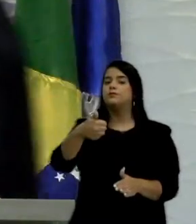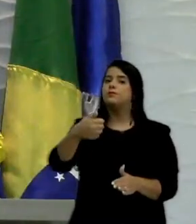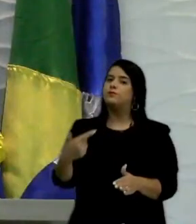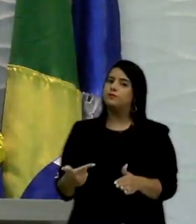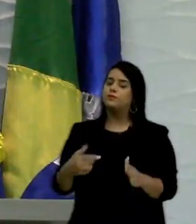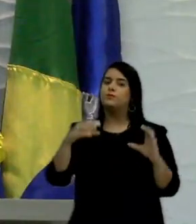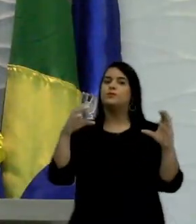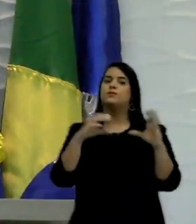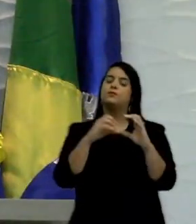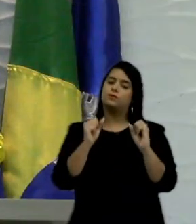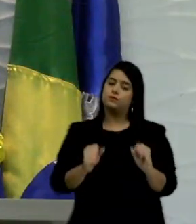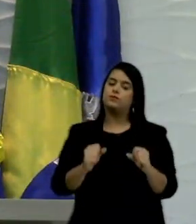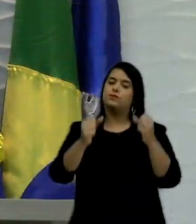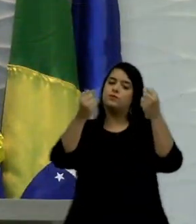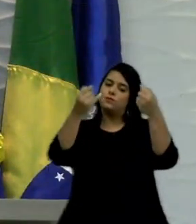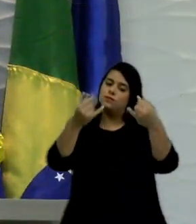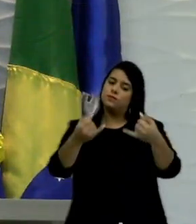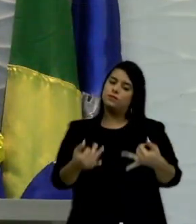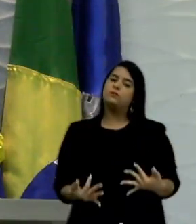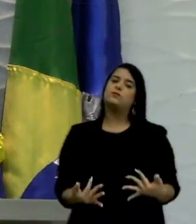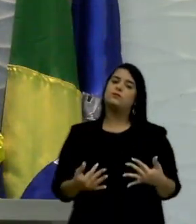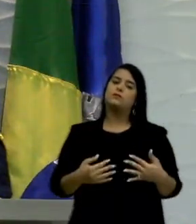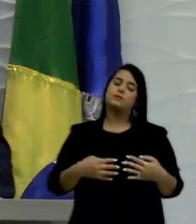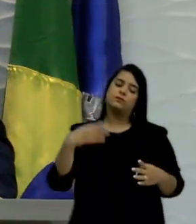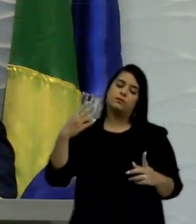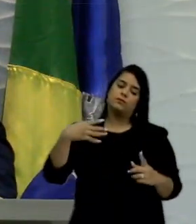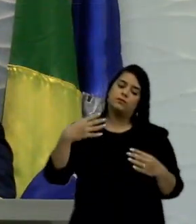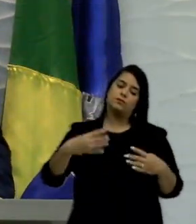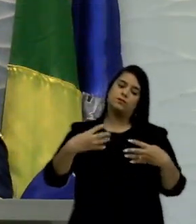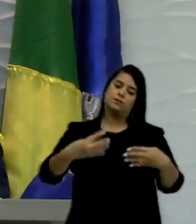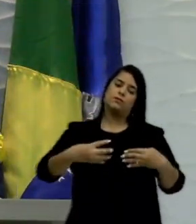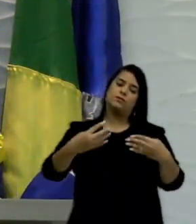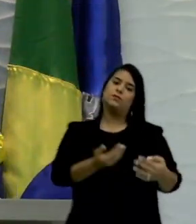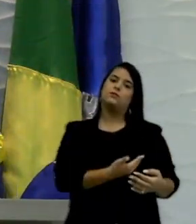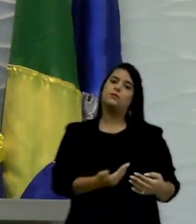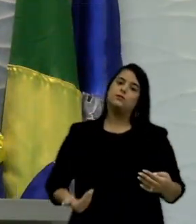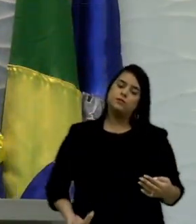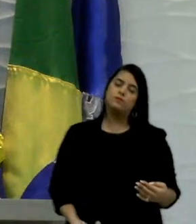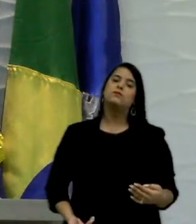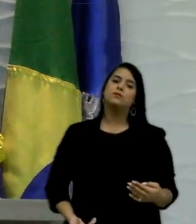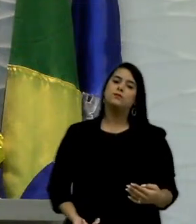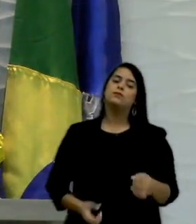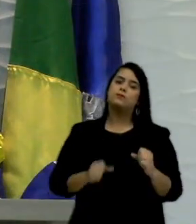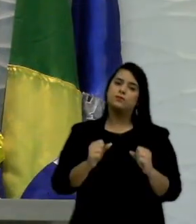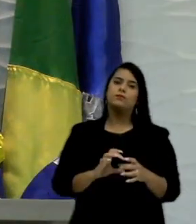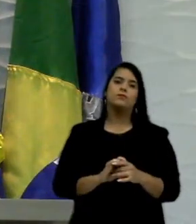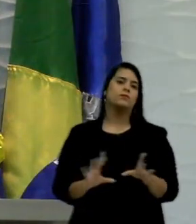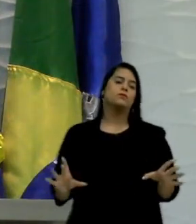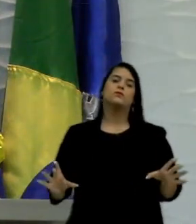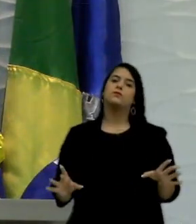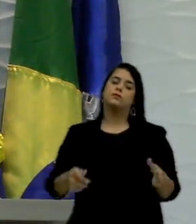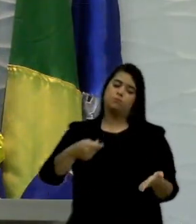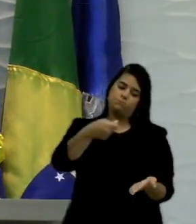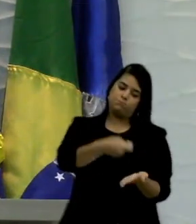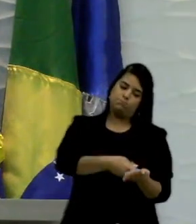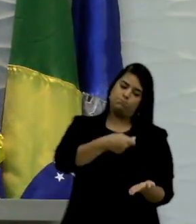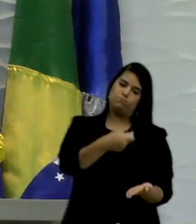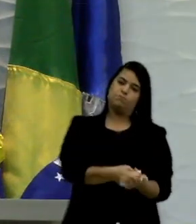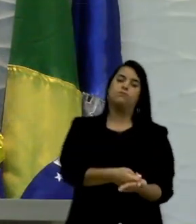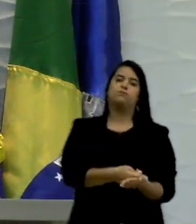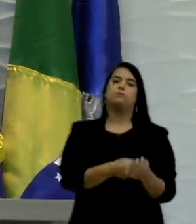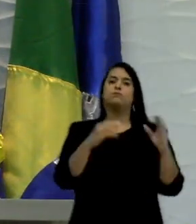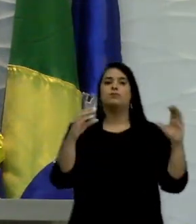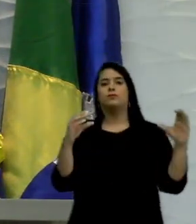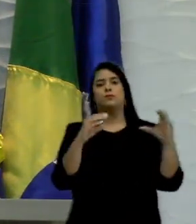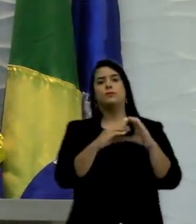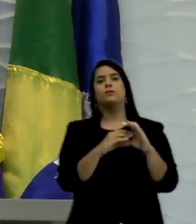possa prestar esclarecimento ao Ministério Público e o Ministério Público possa tomar as devidas ações, penalizando a Compesa, multando a